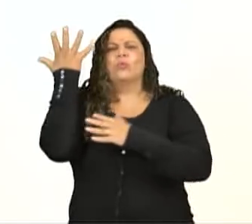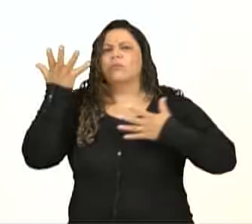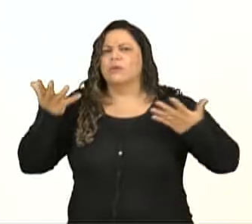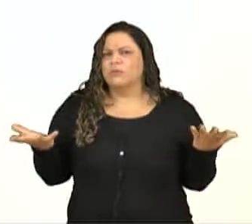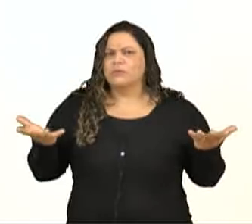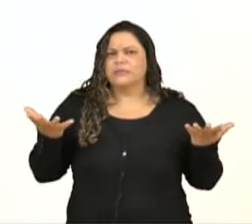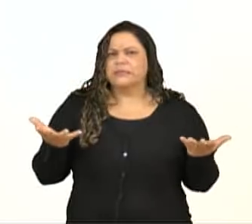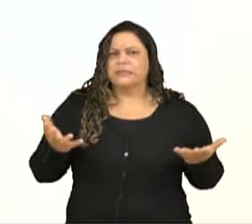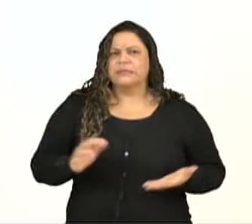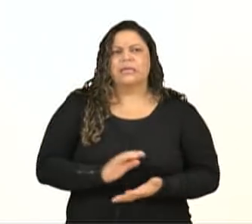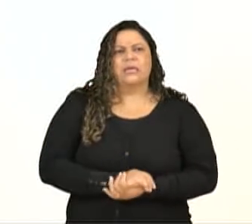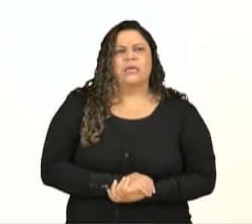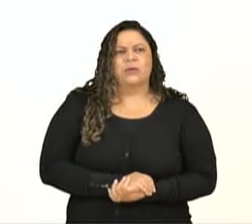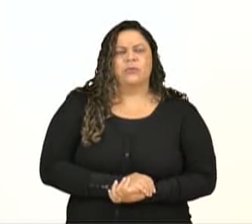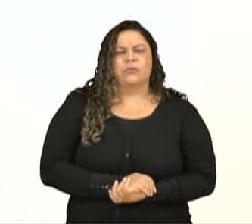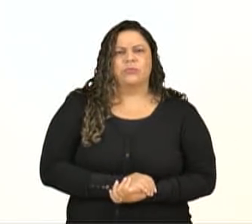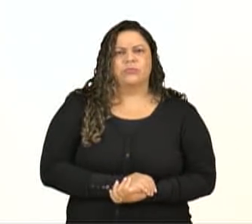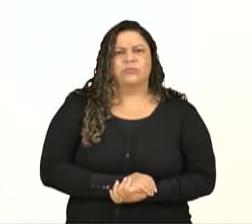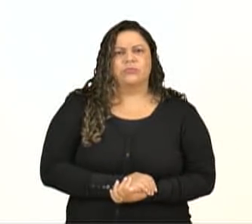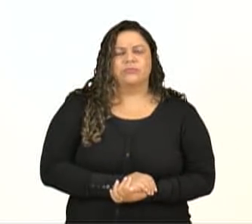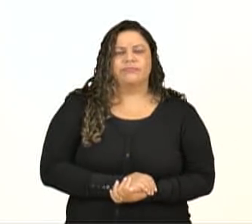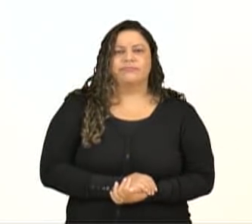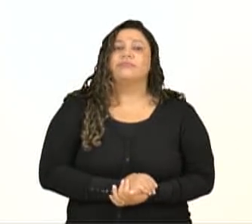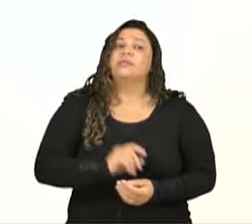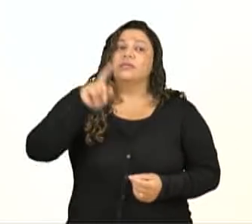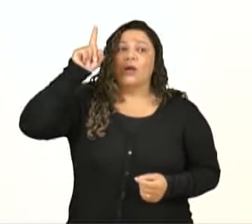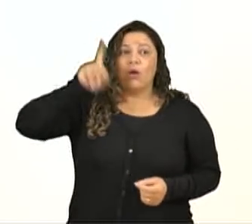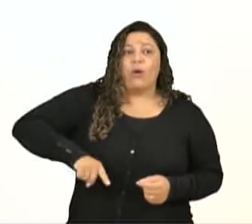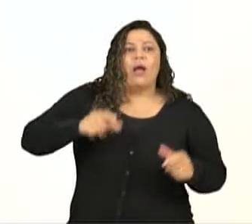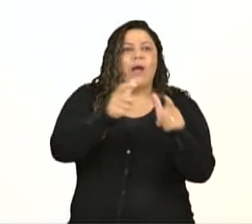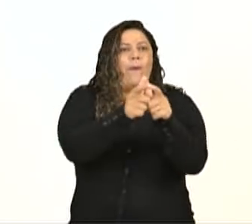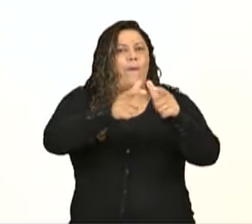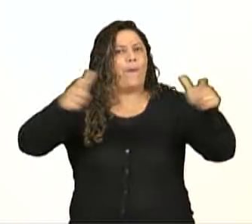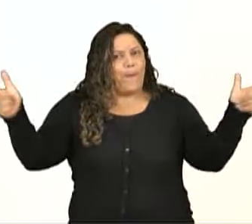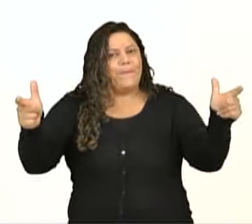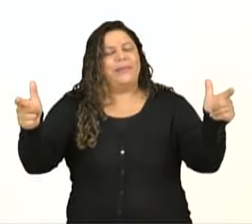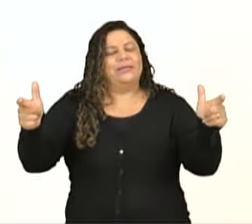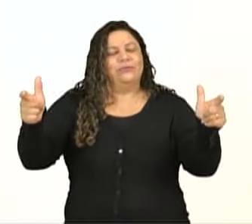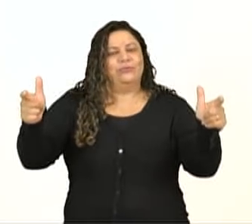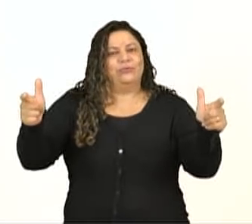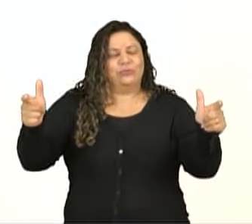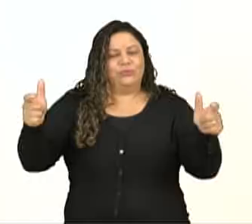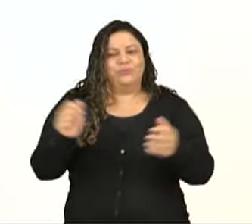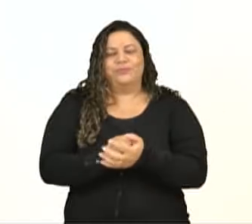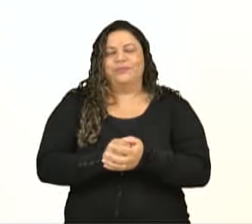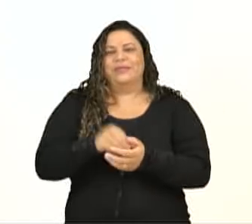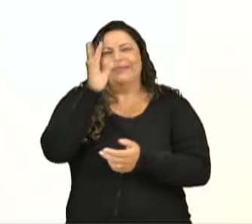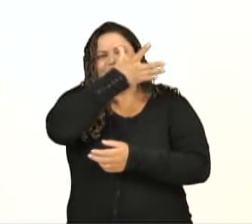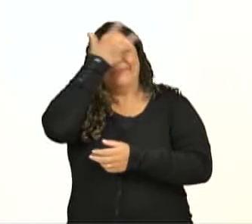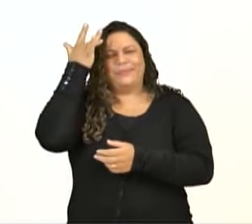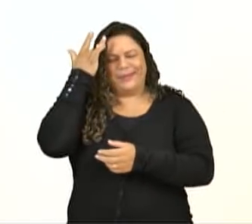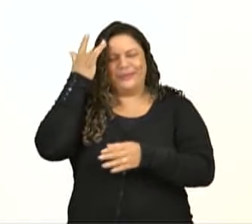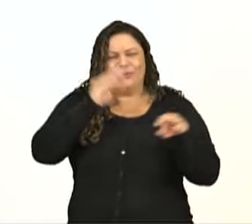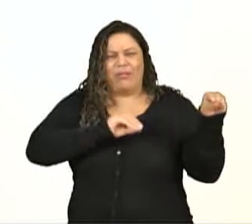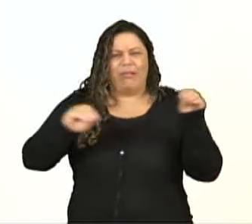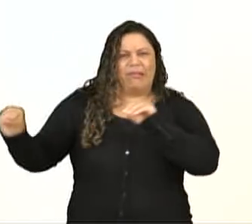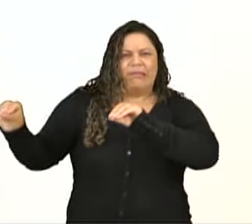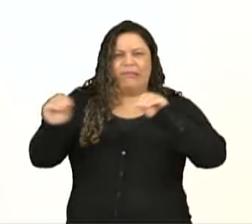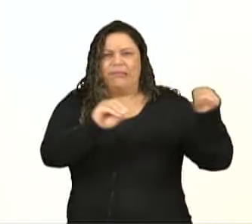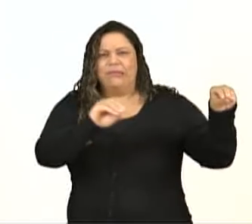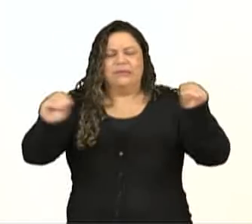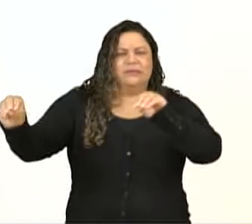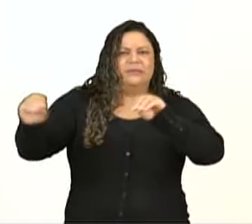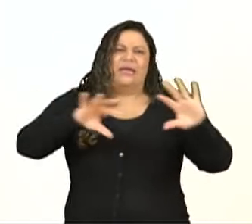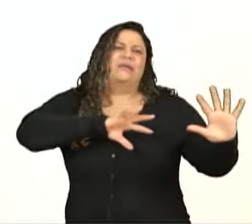acontecimento? Então, o acontecimento é o aumento no número de refugiados e deslocados no mundo. Onde